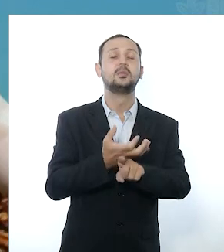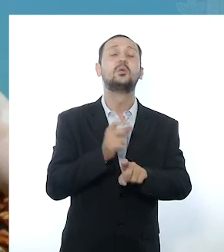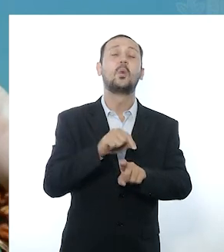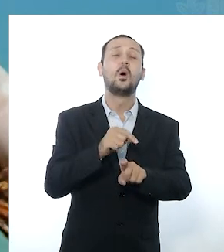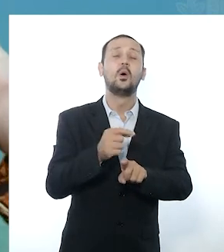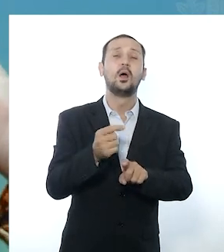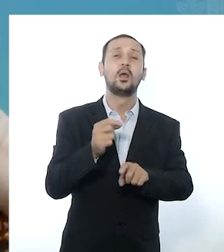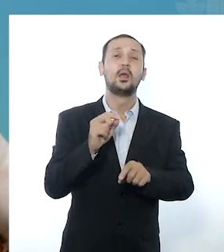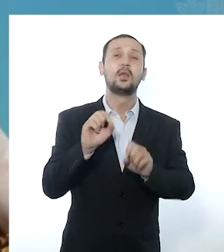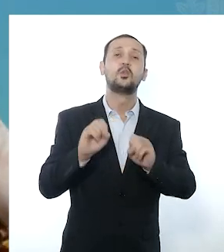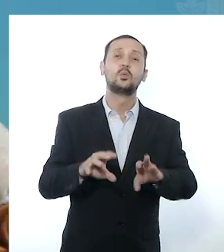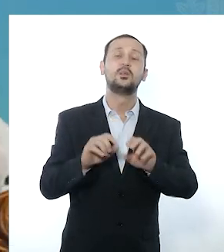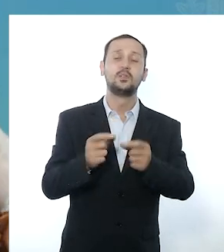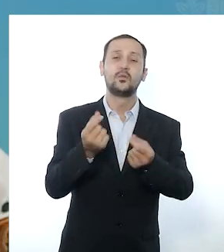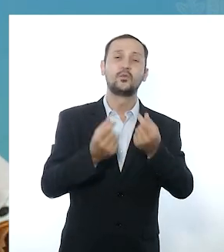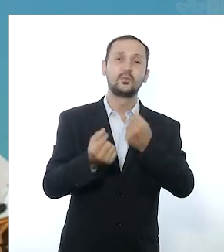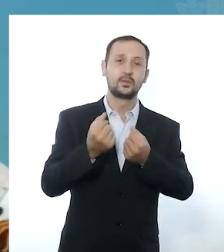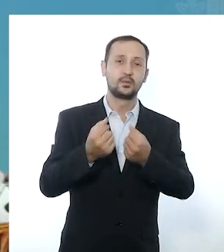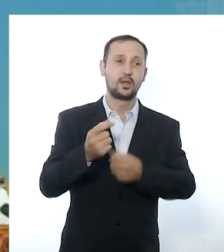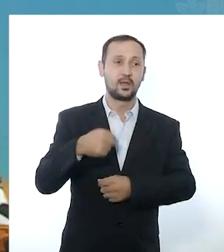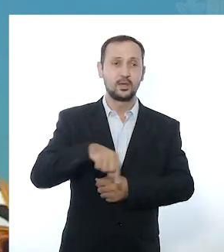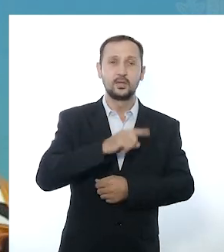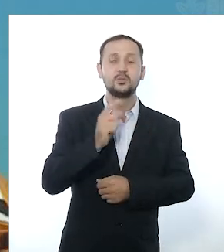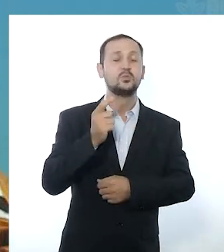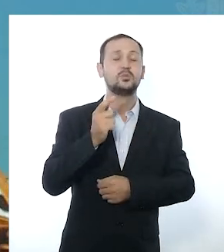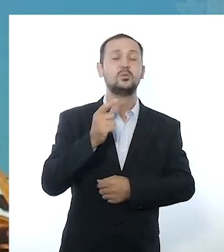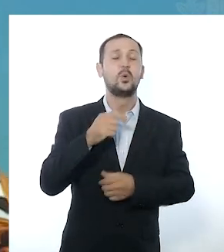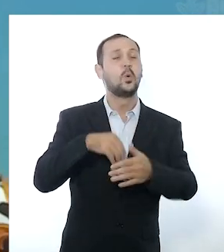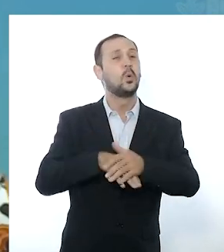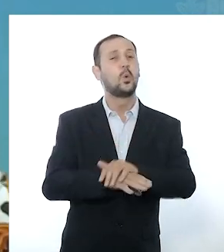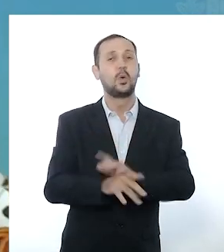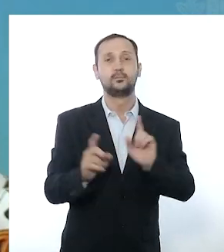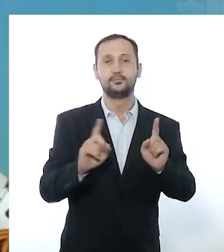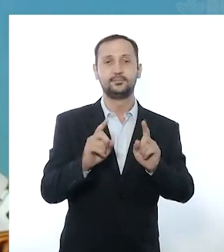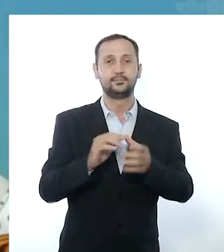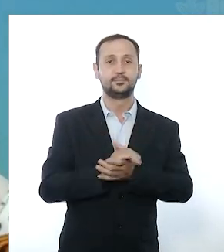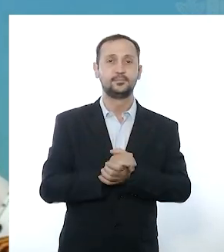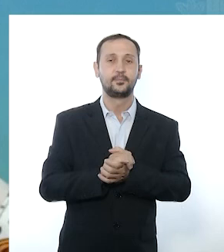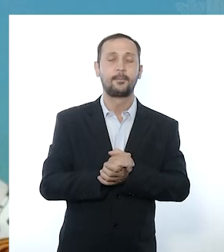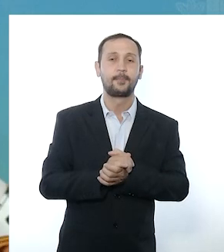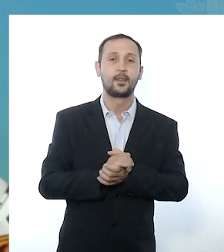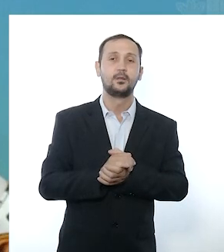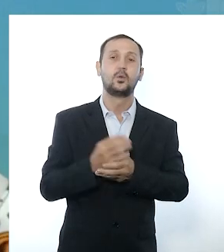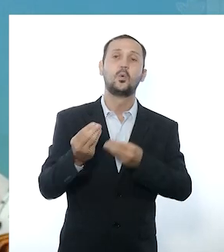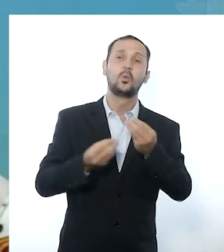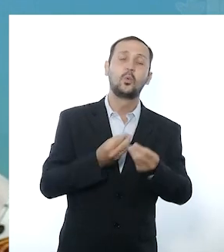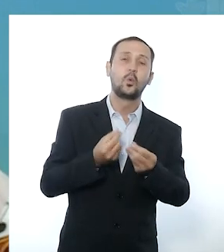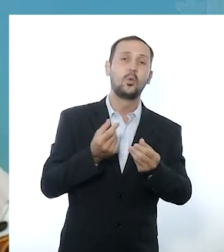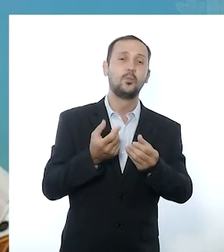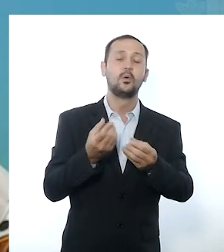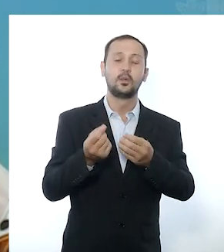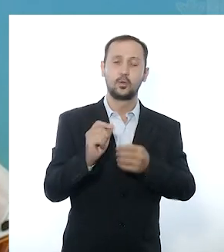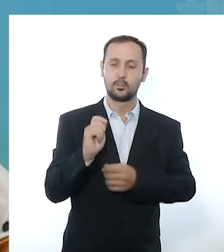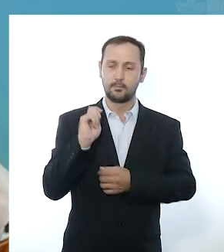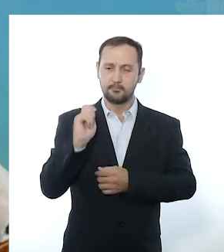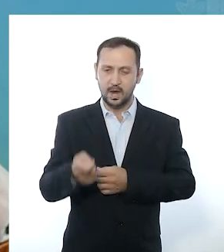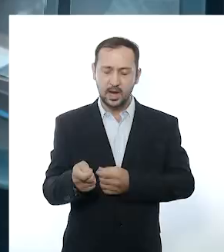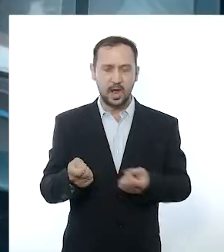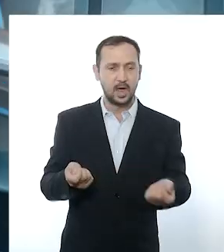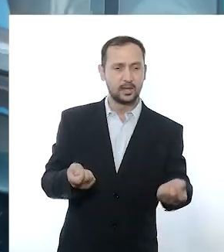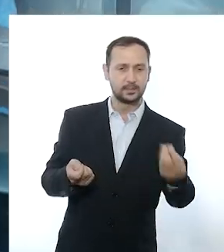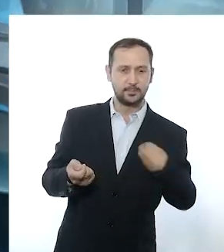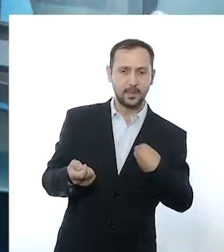pessoas não são acostumadas a isso, né? A fazer essa conta do débito e do crédito, não gastar mais do que